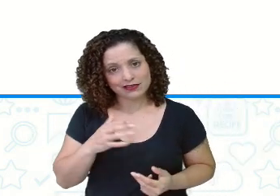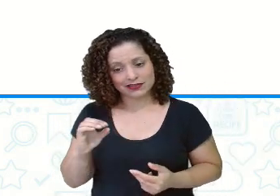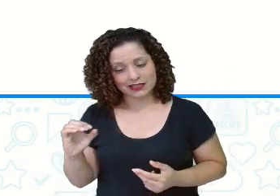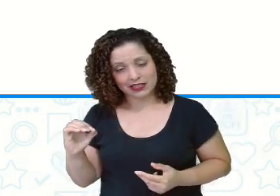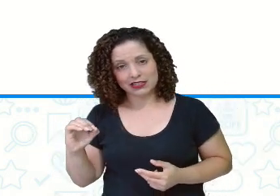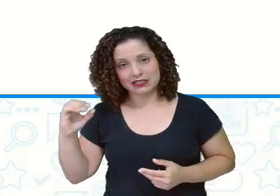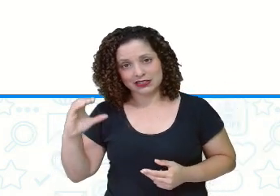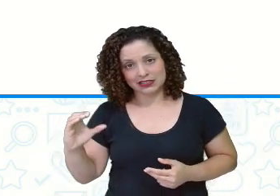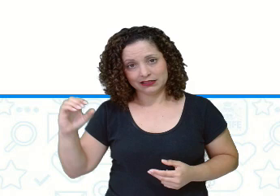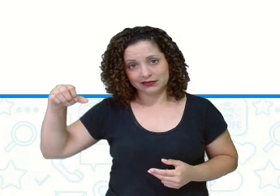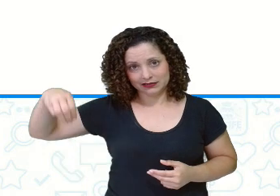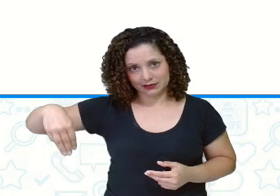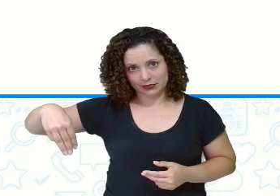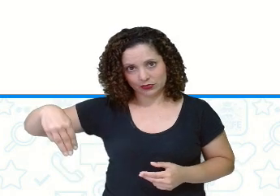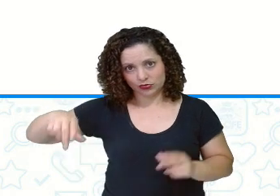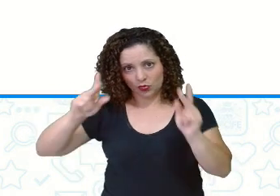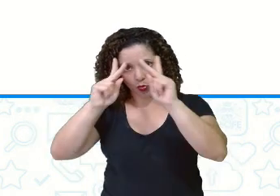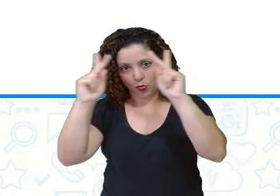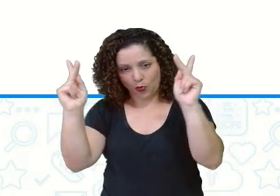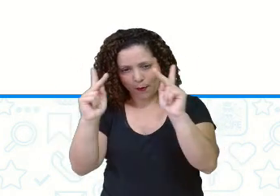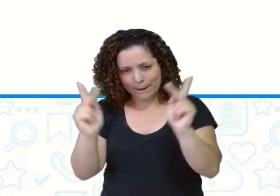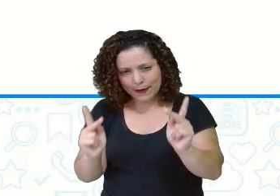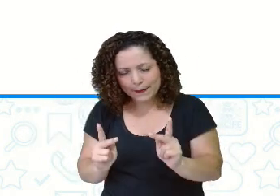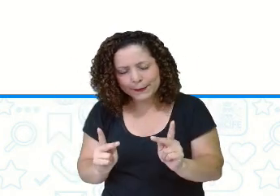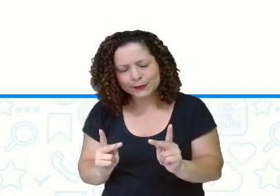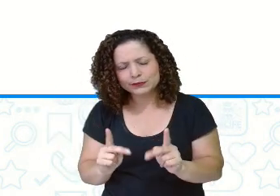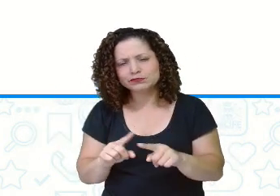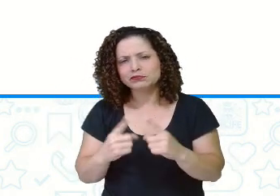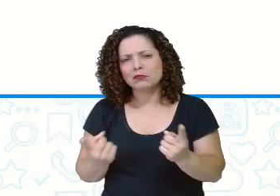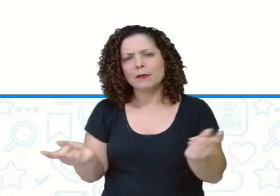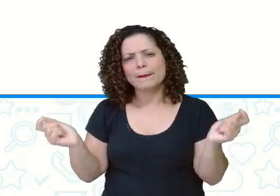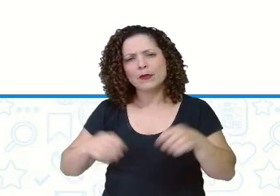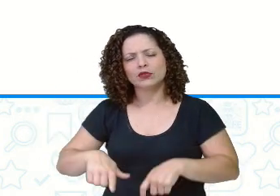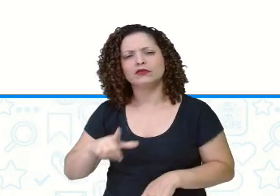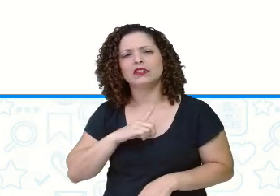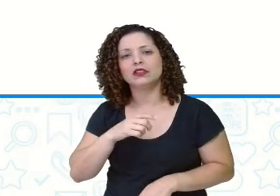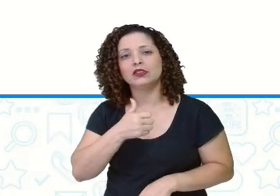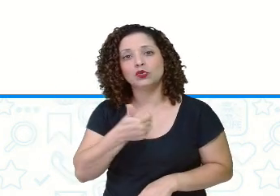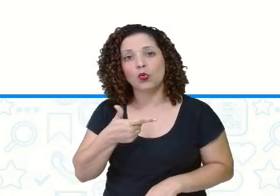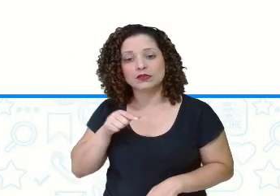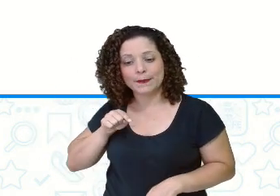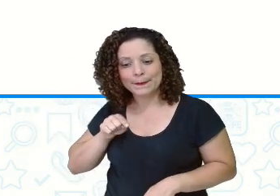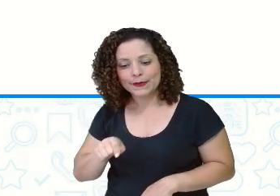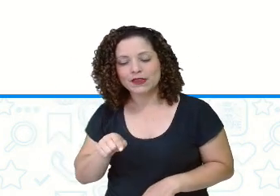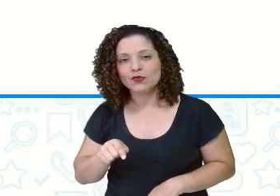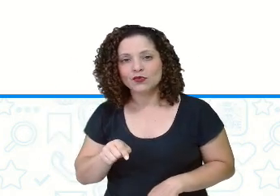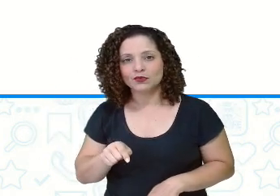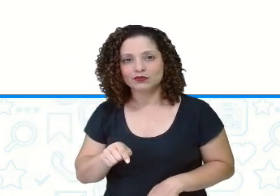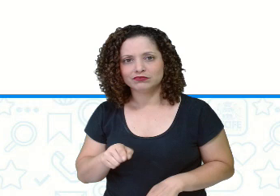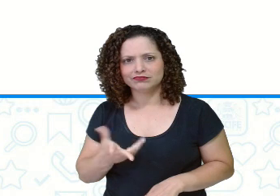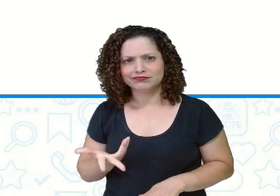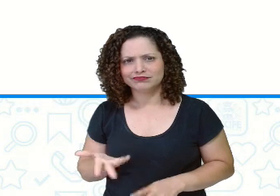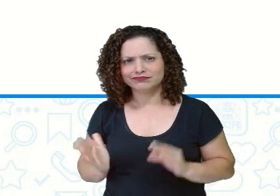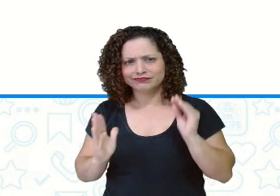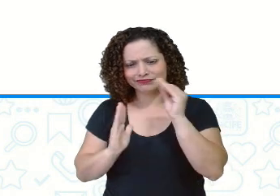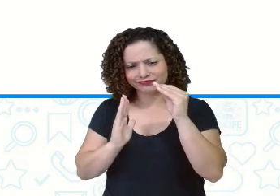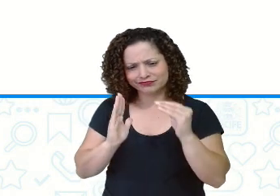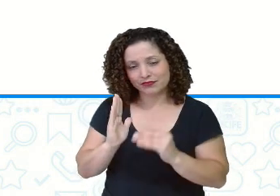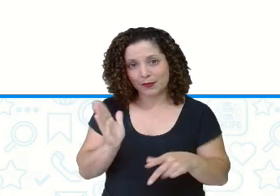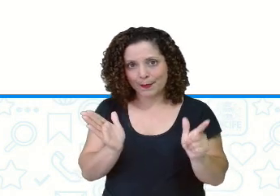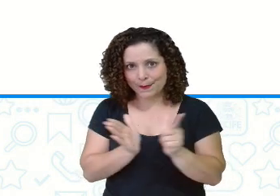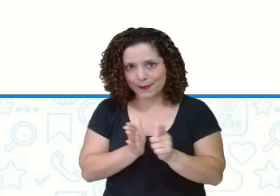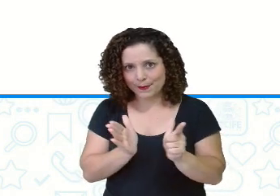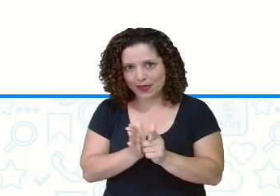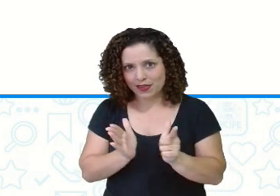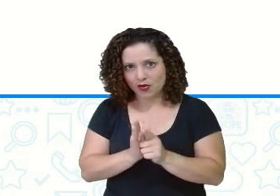no mapa. Vê, será que a gente pode pegar 12 mil quilômetros e colocar numa folha de papel